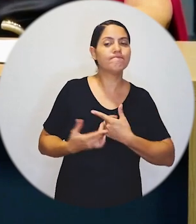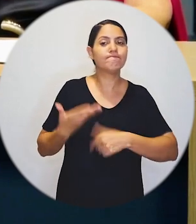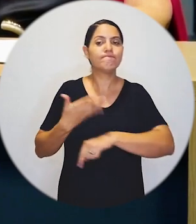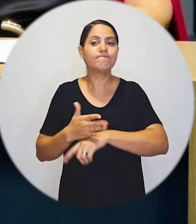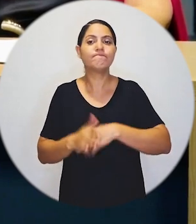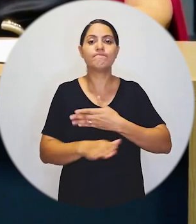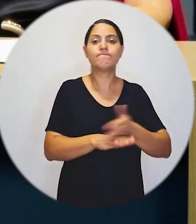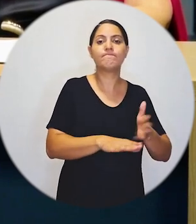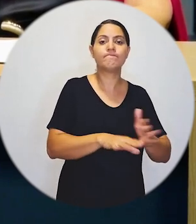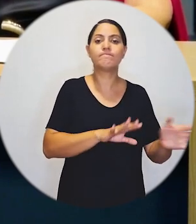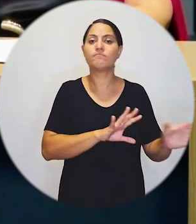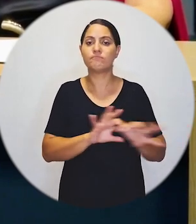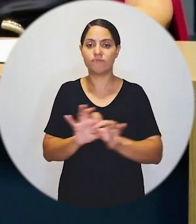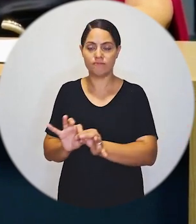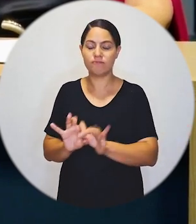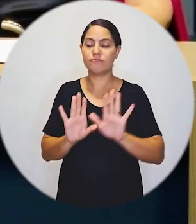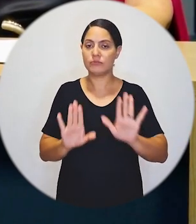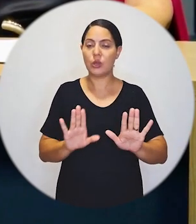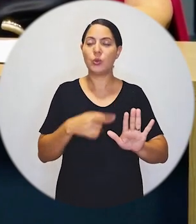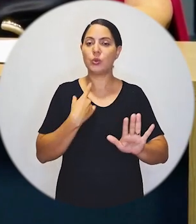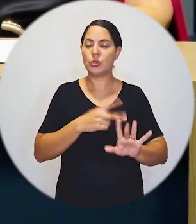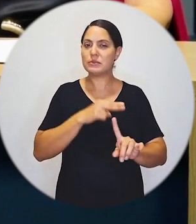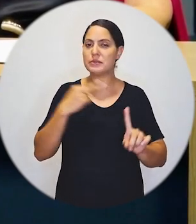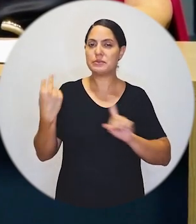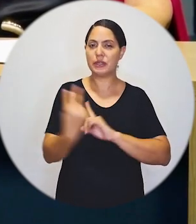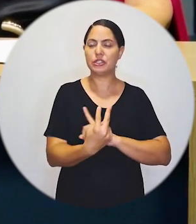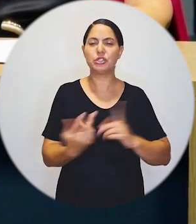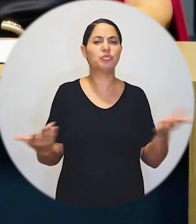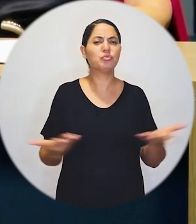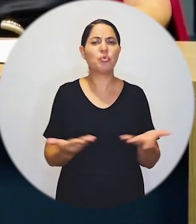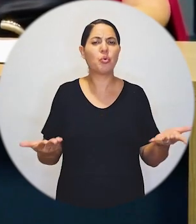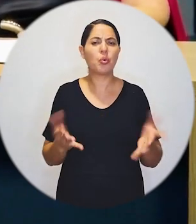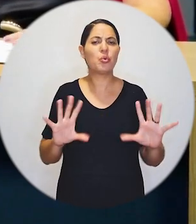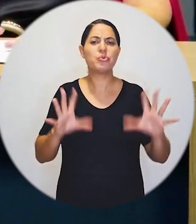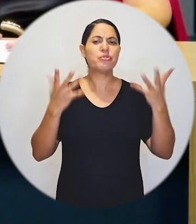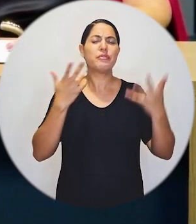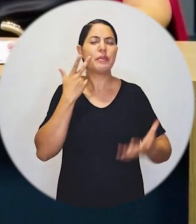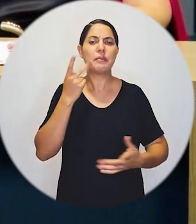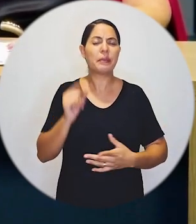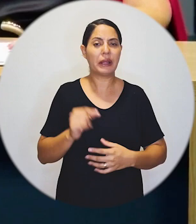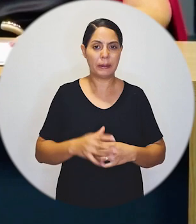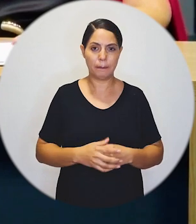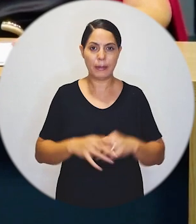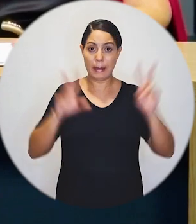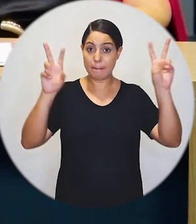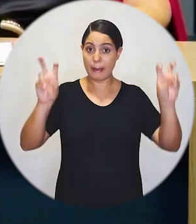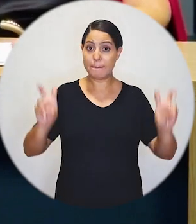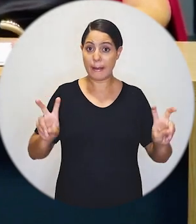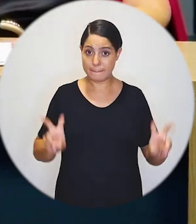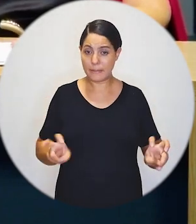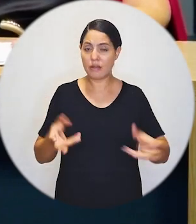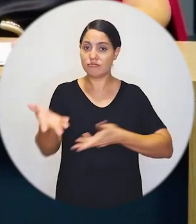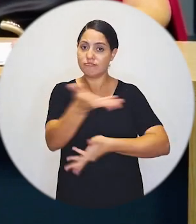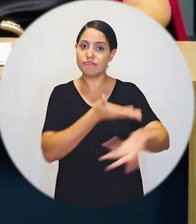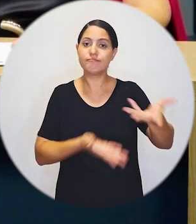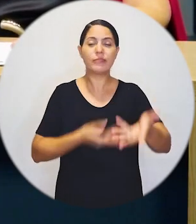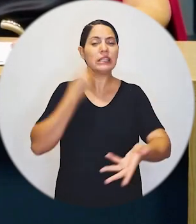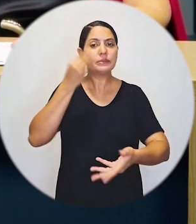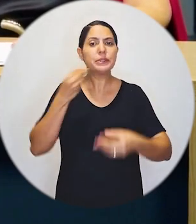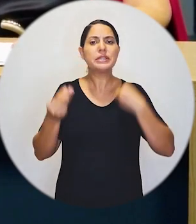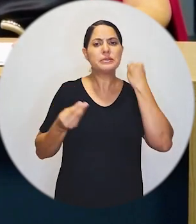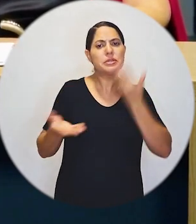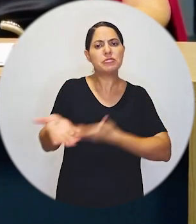nossas práticas. Nosso encontro de hoje foi pensado pela comissão com o objetivo de refletir sobre esses temas,